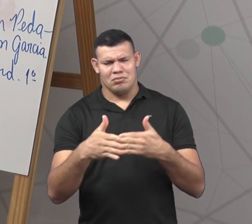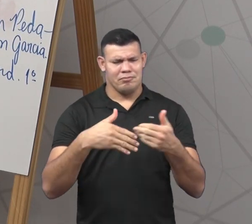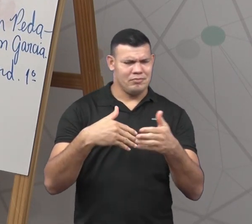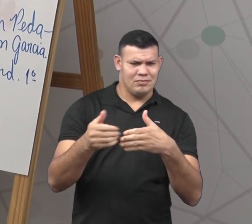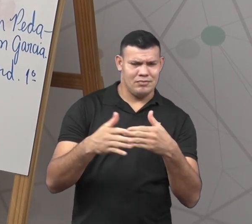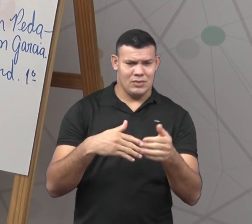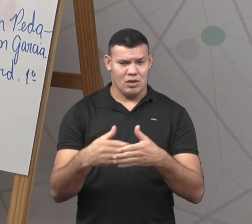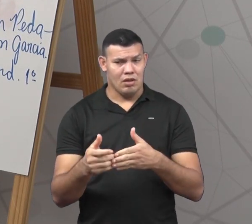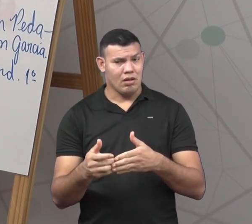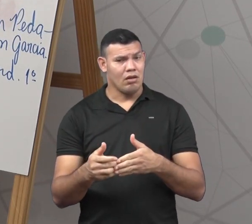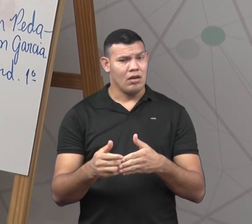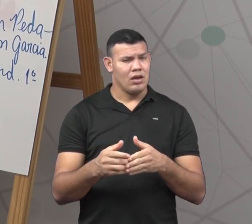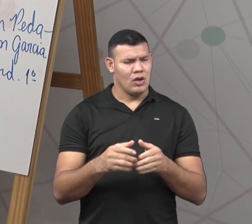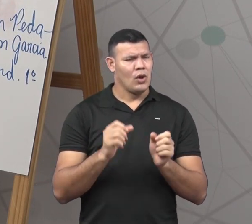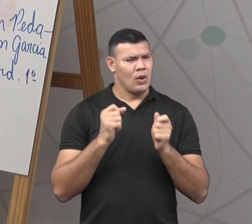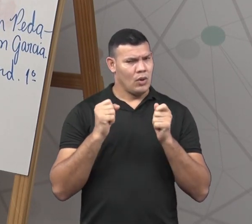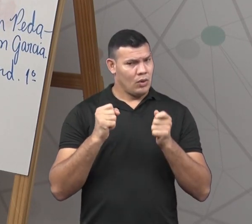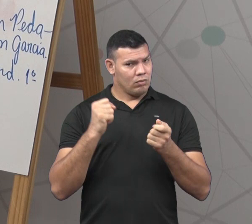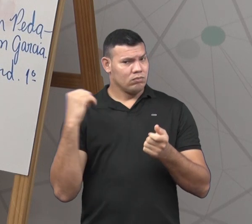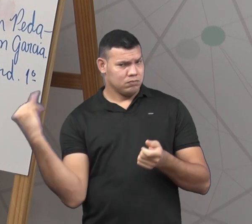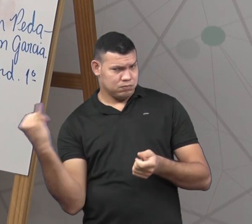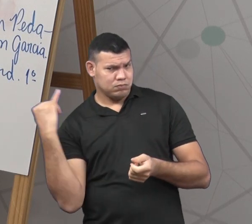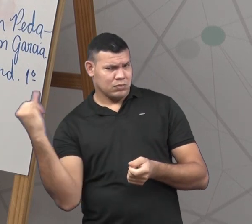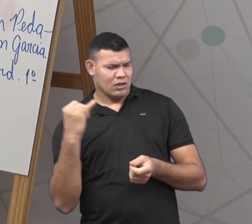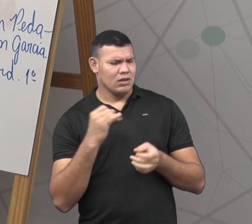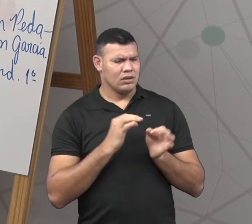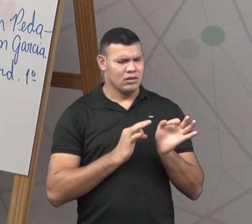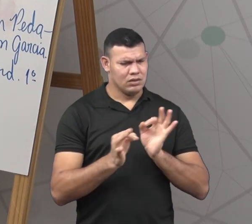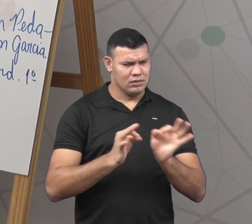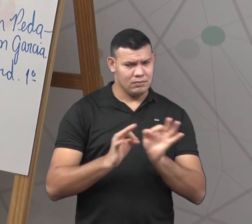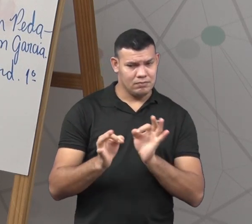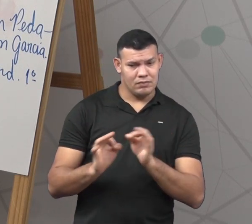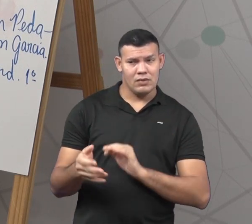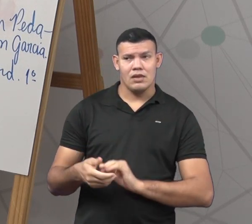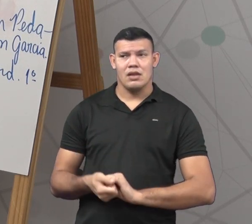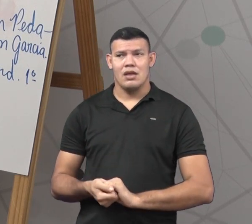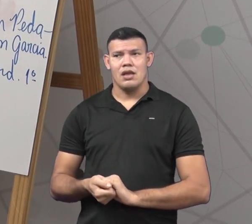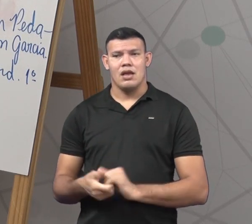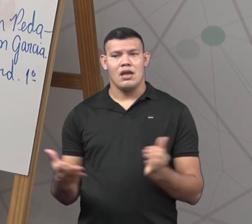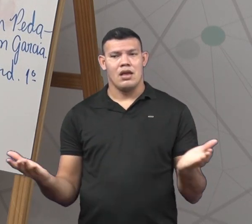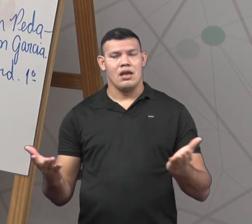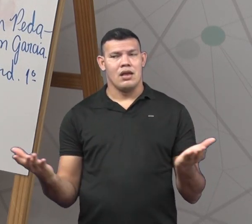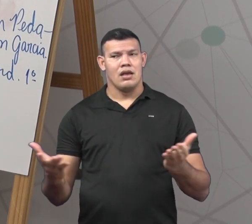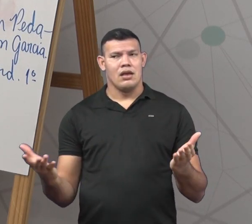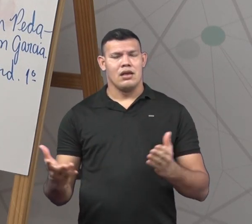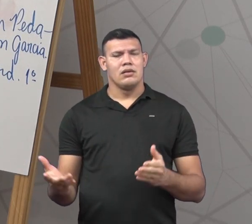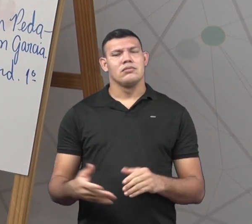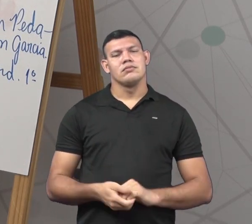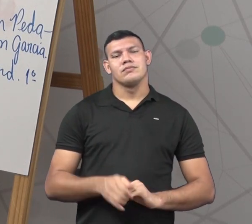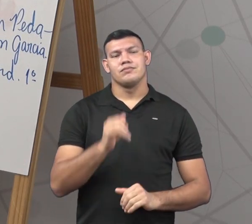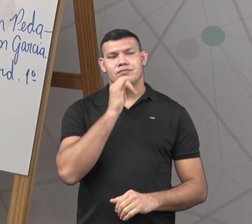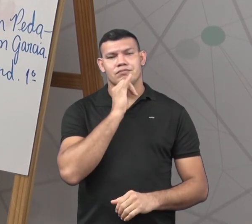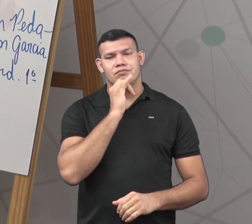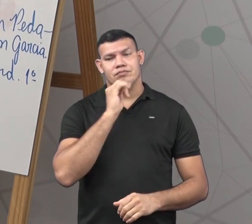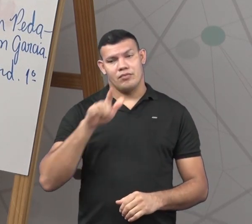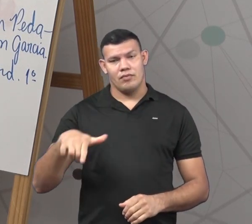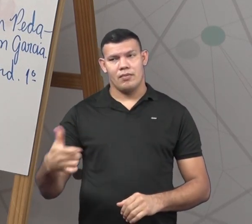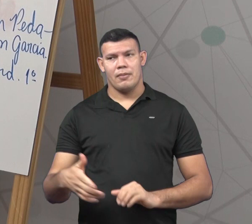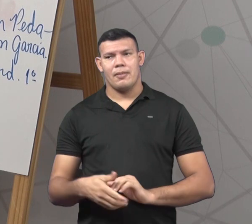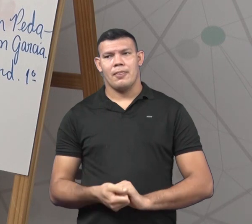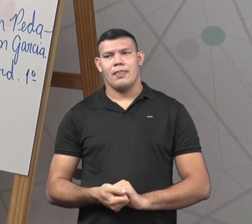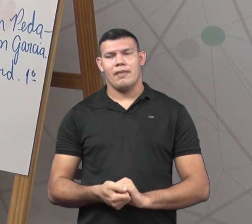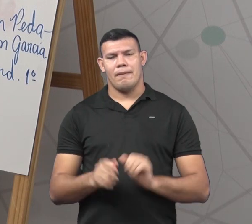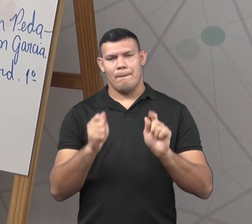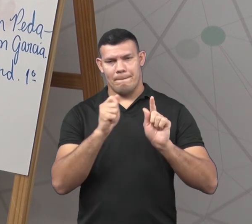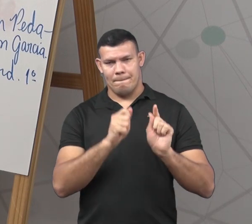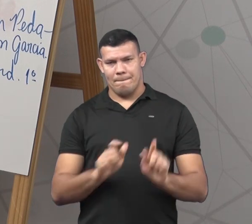vocês organizarem dessa forma. Para nós darmos continuidade, vocês vão ver um exemplo de um aluno também que fez isso, ok? Vamos lá, dar continuidade aí na telinha, ver